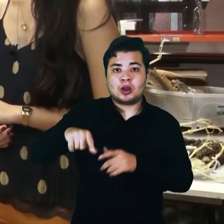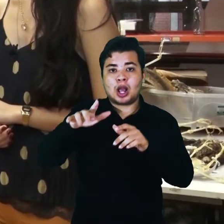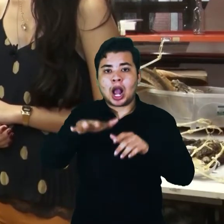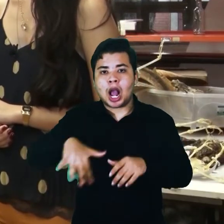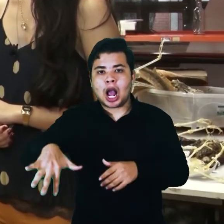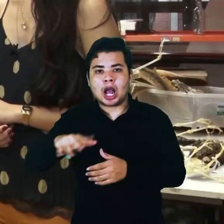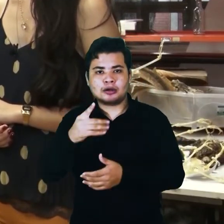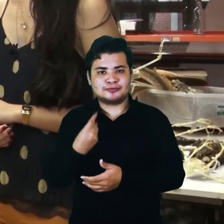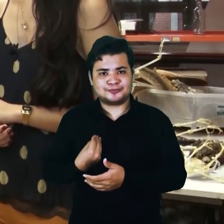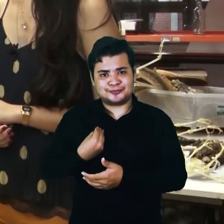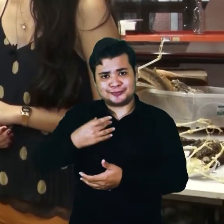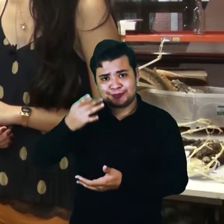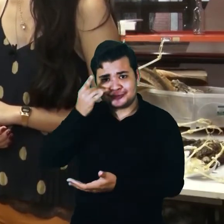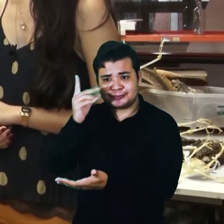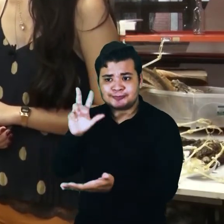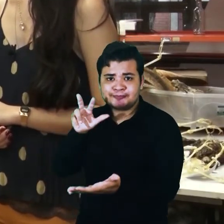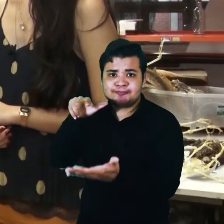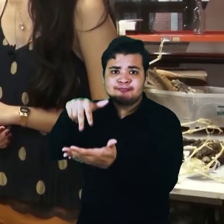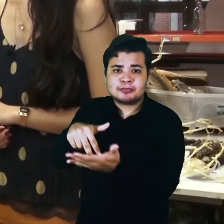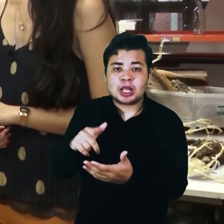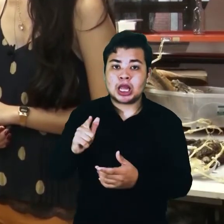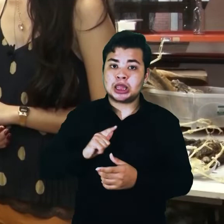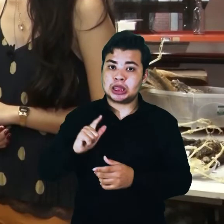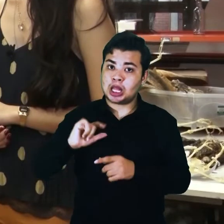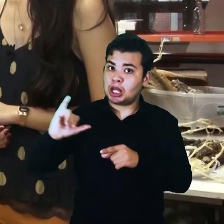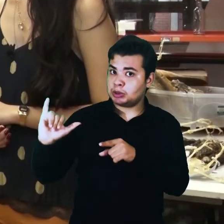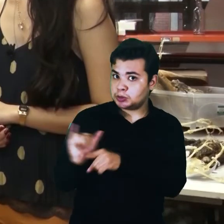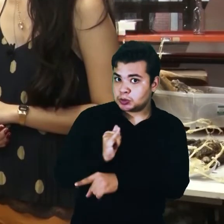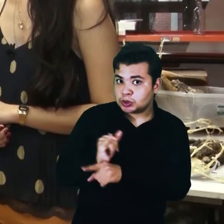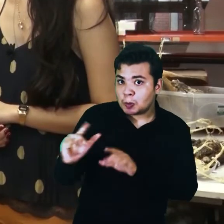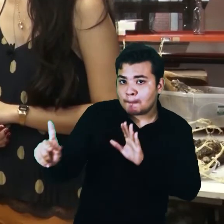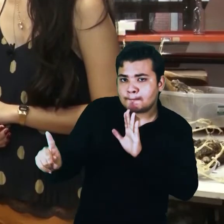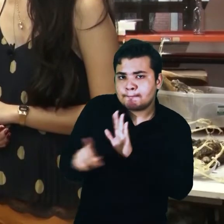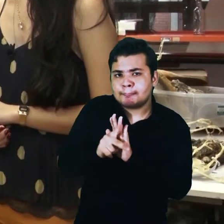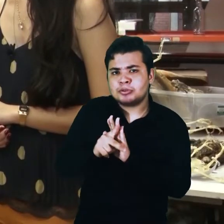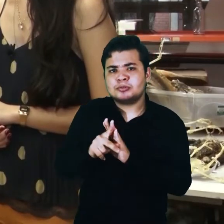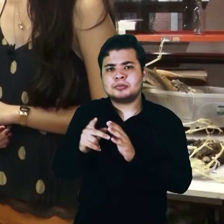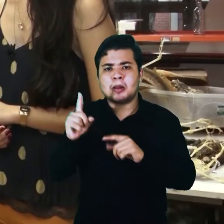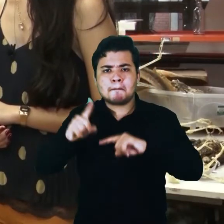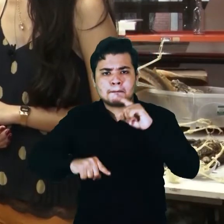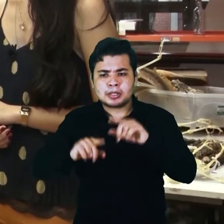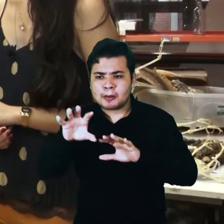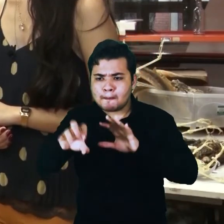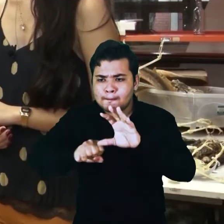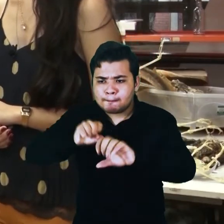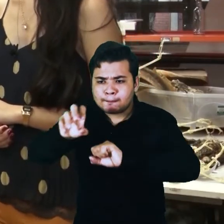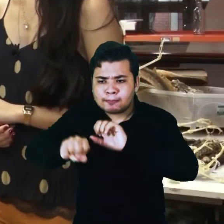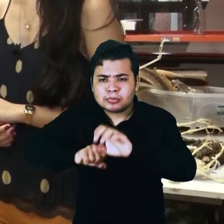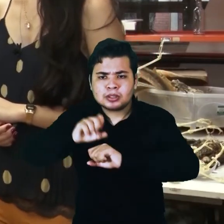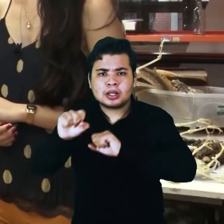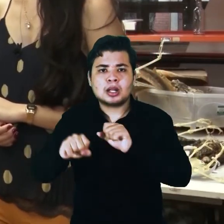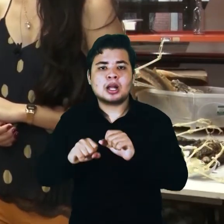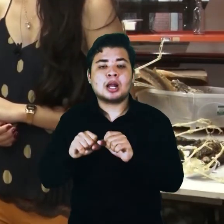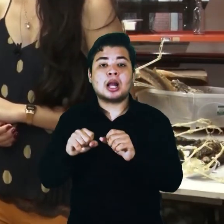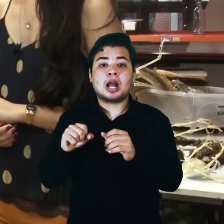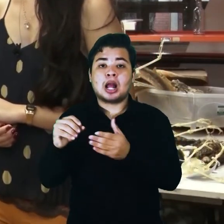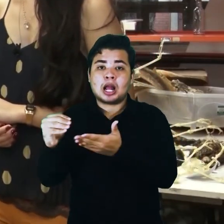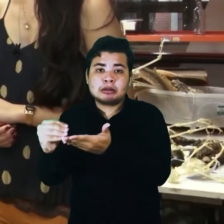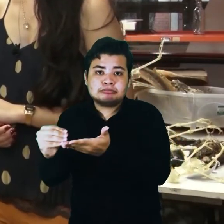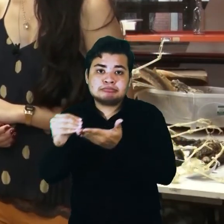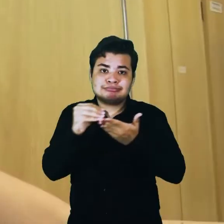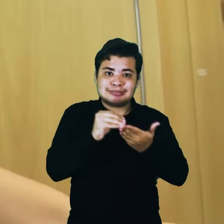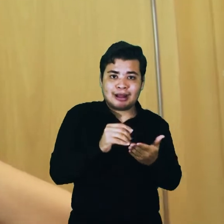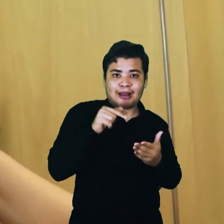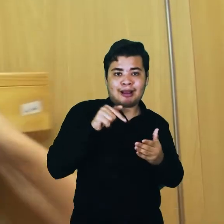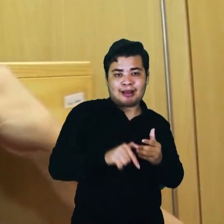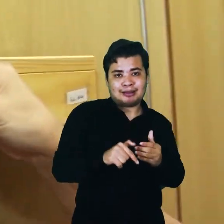coleta o material com técnicas específicas de coleta, traz esse material para a universidade e como o material é muito pequeno, com